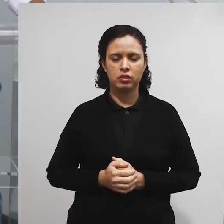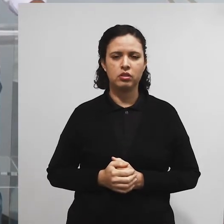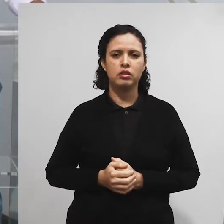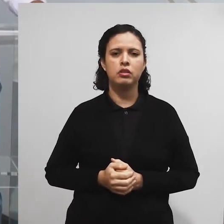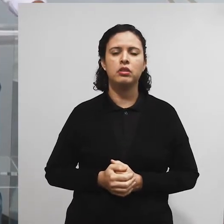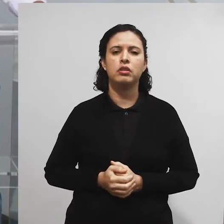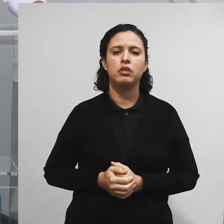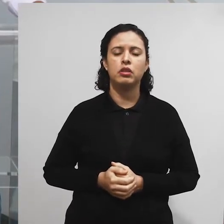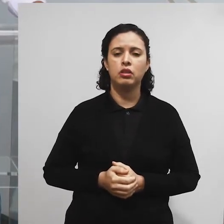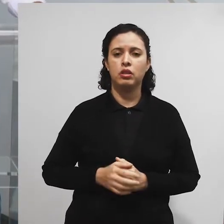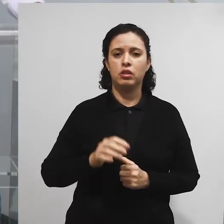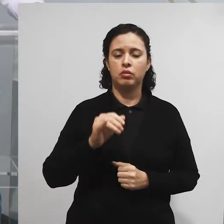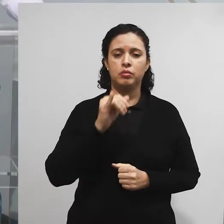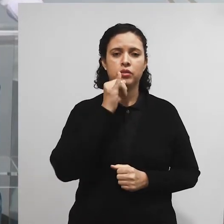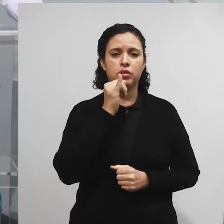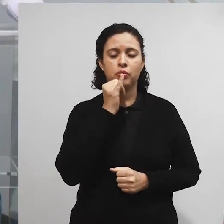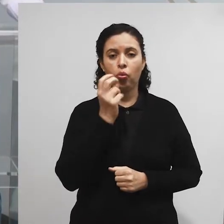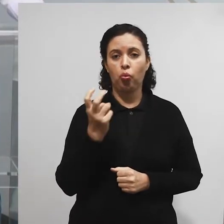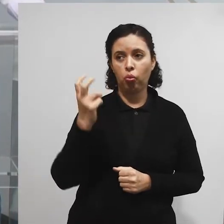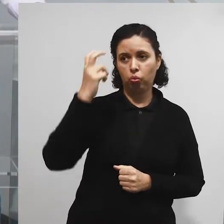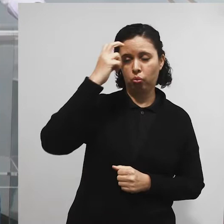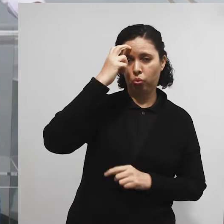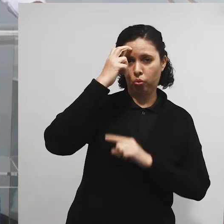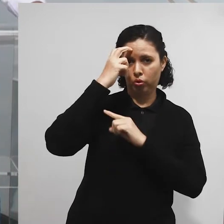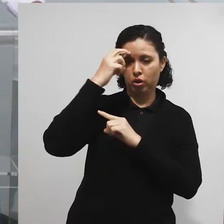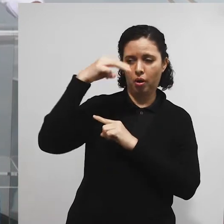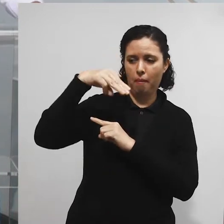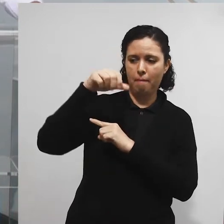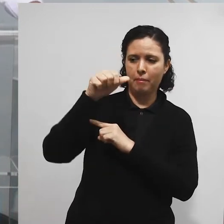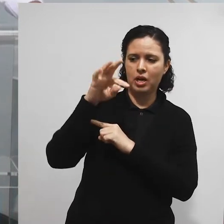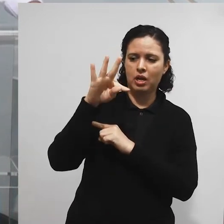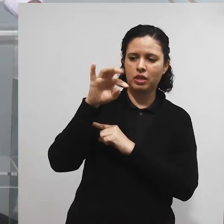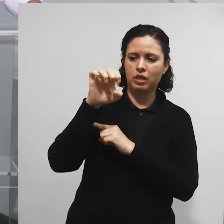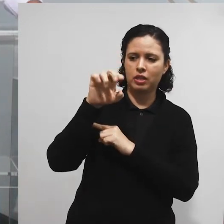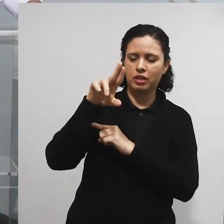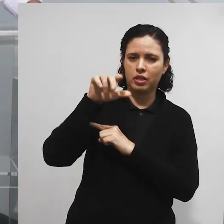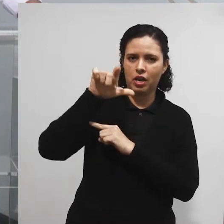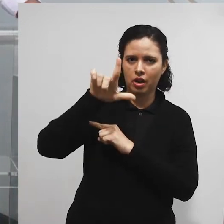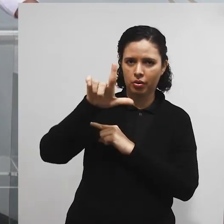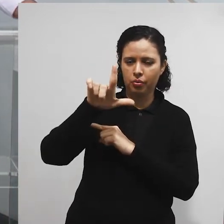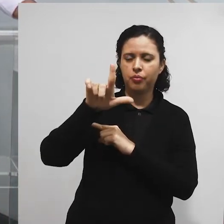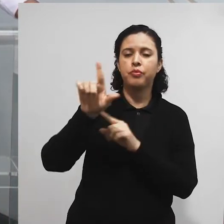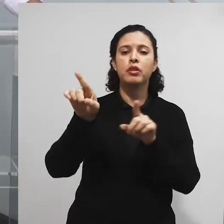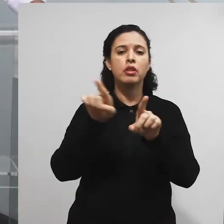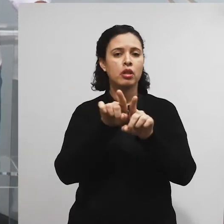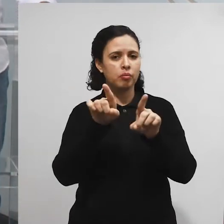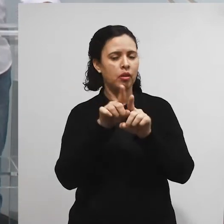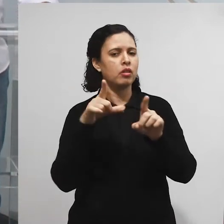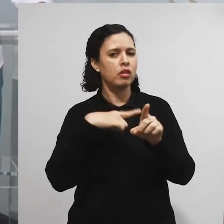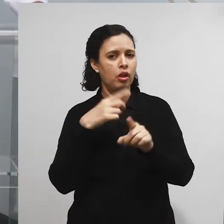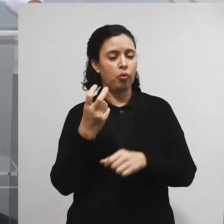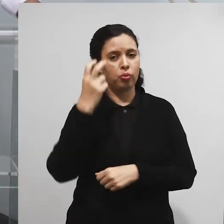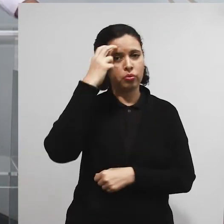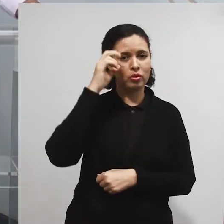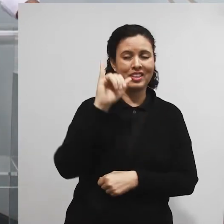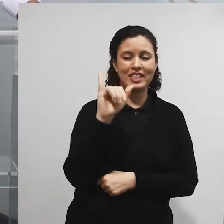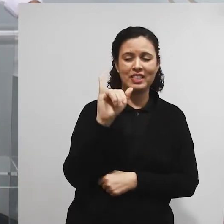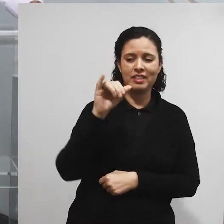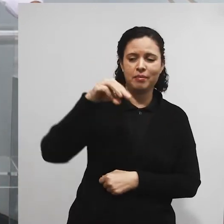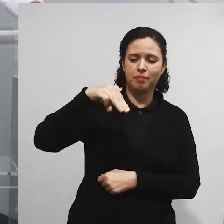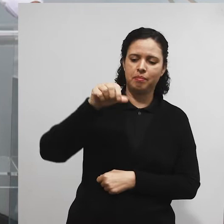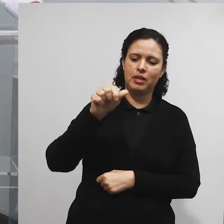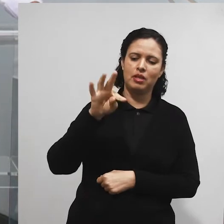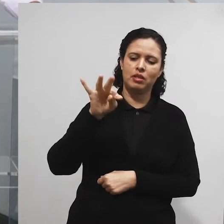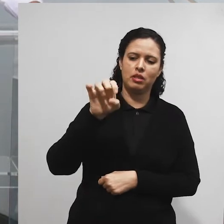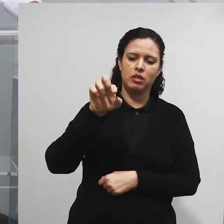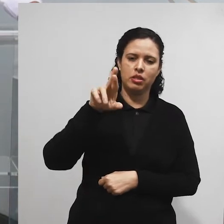Nós chamamos também de cultura material e de cultura imaterial. Você, por exemplo, que